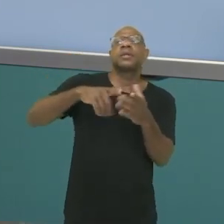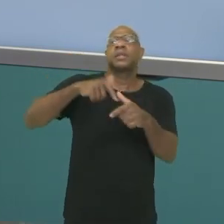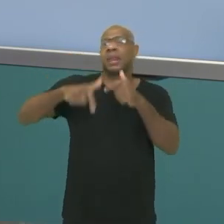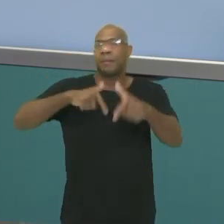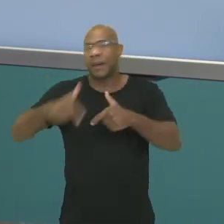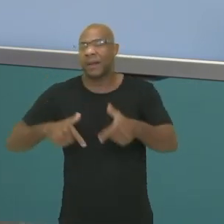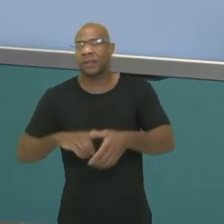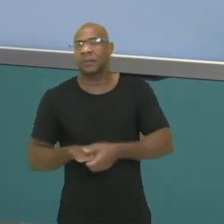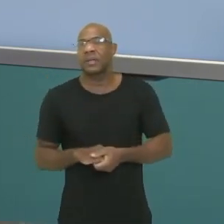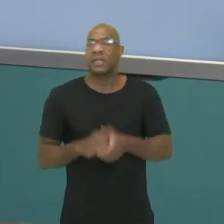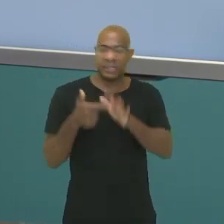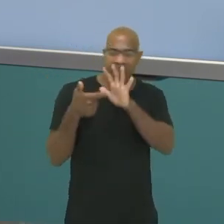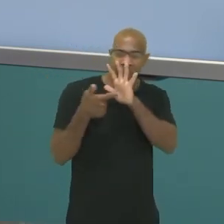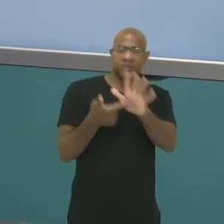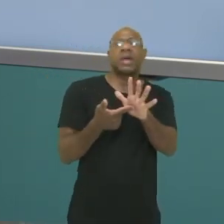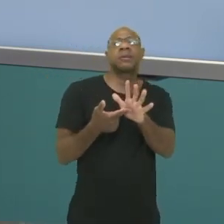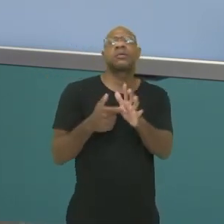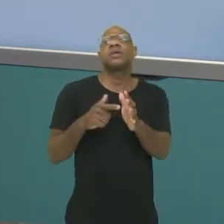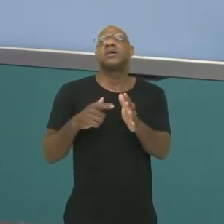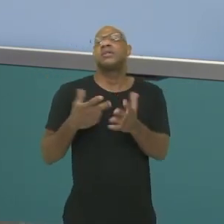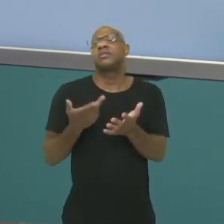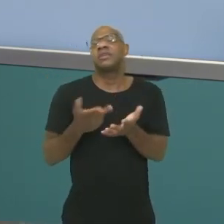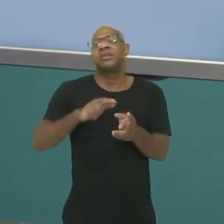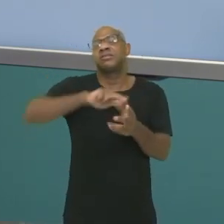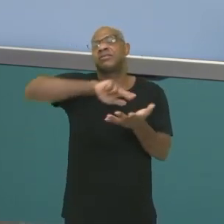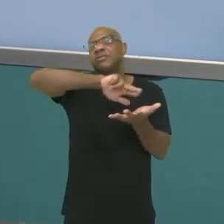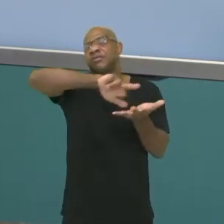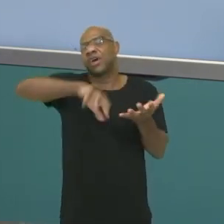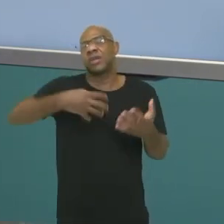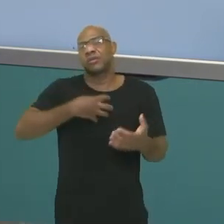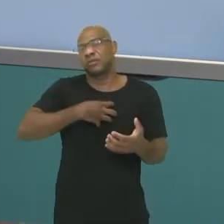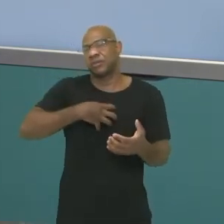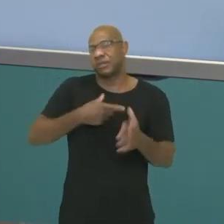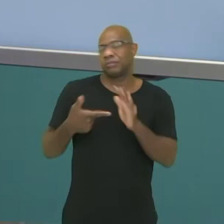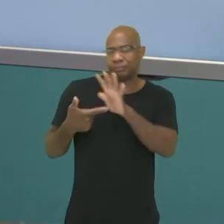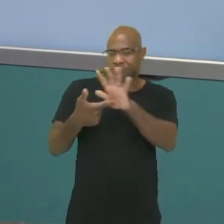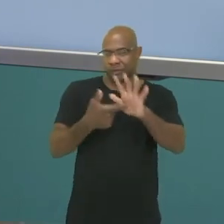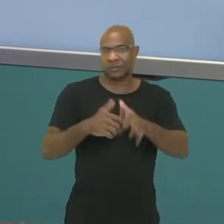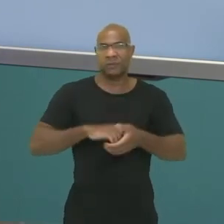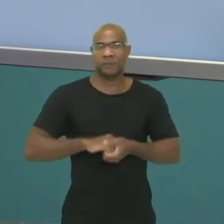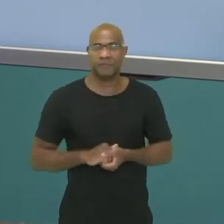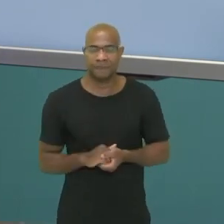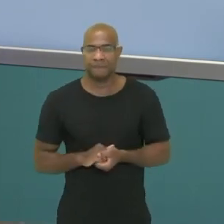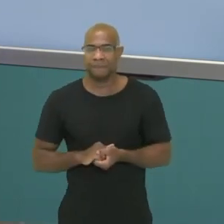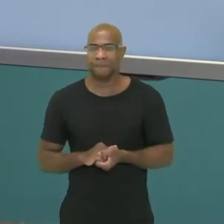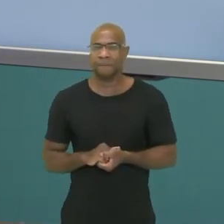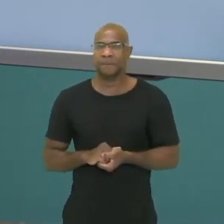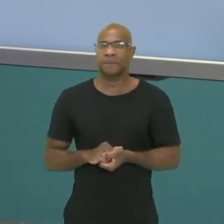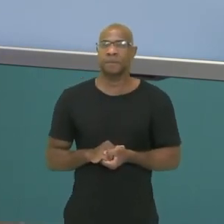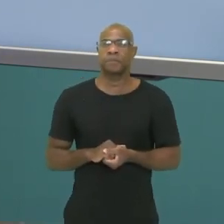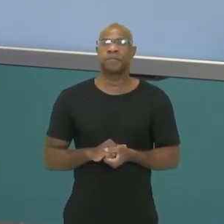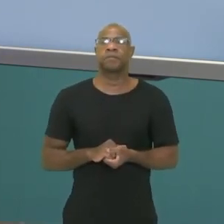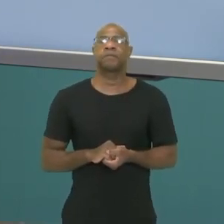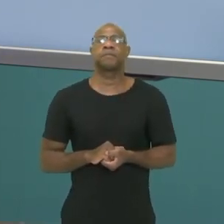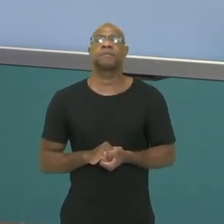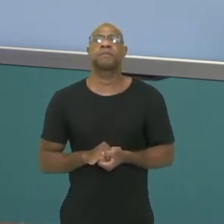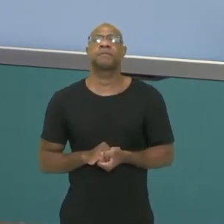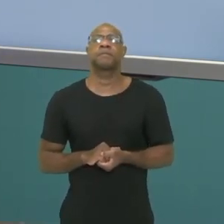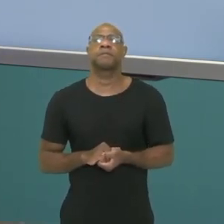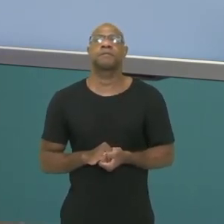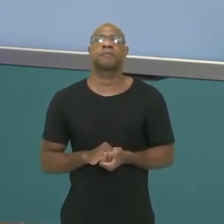várias formas, né, e que se tornam práticas altamente violentas para os receptores, né, dessas práticas de